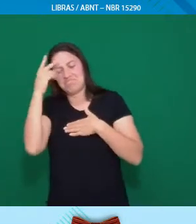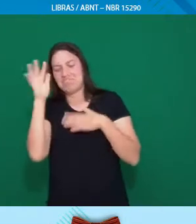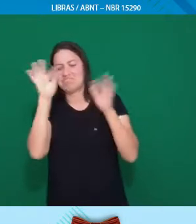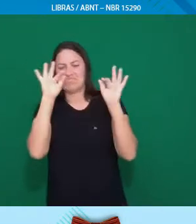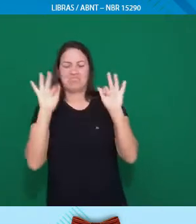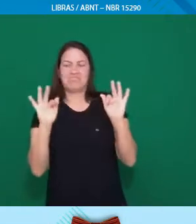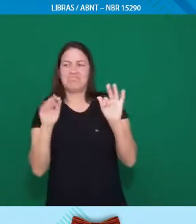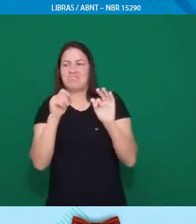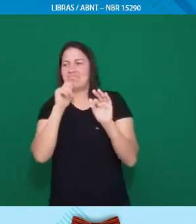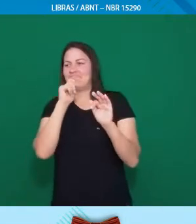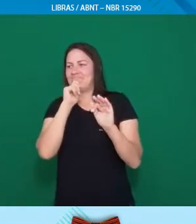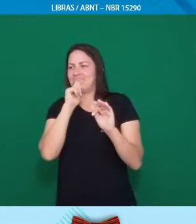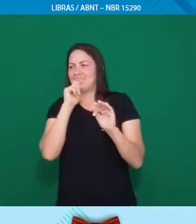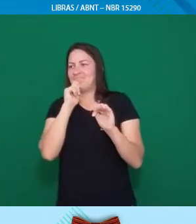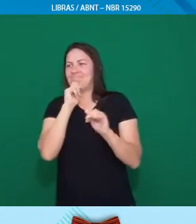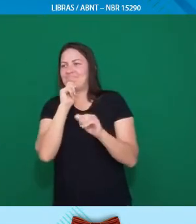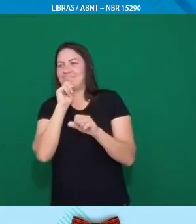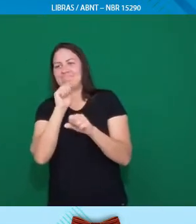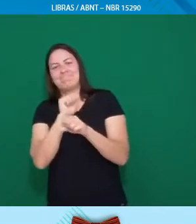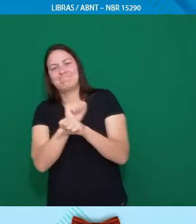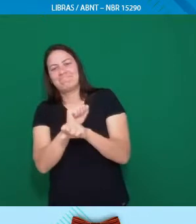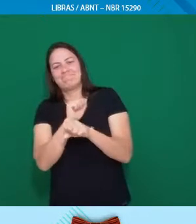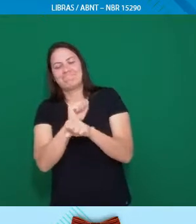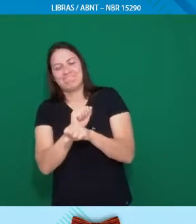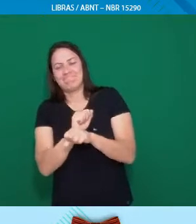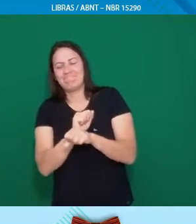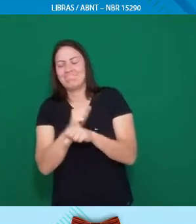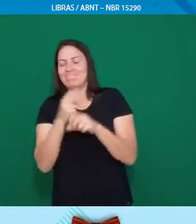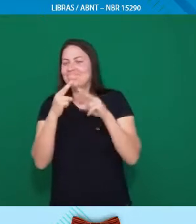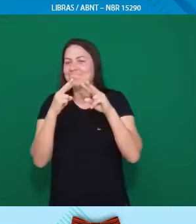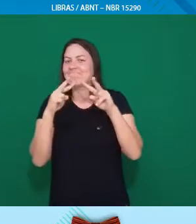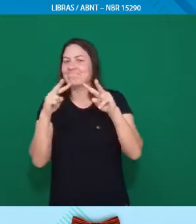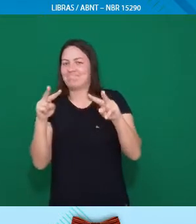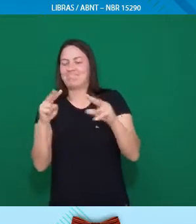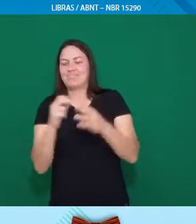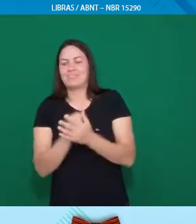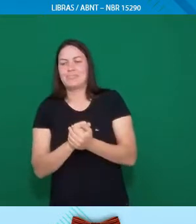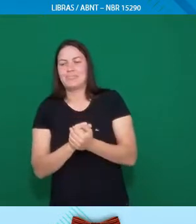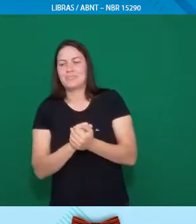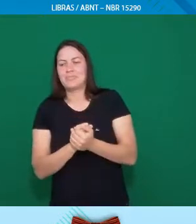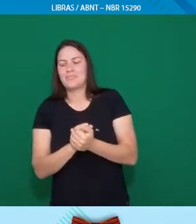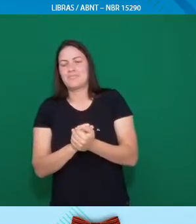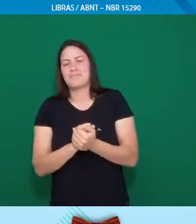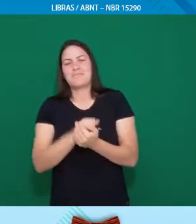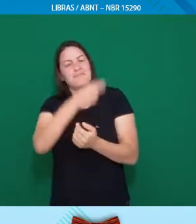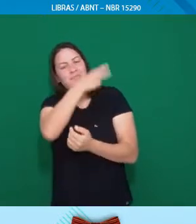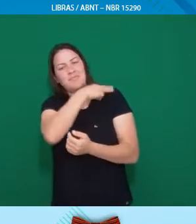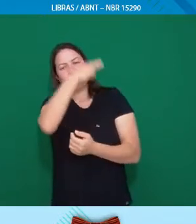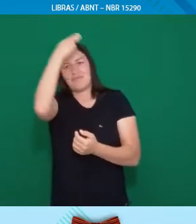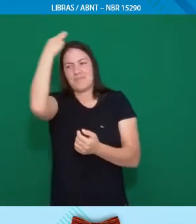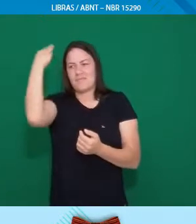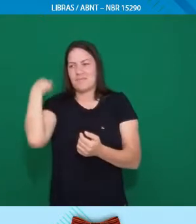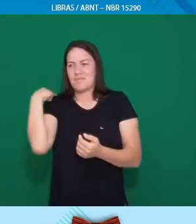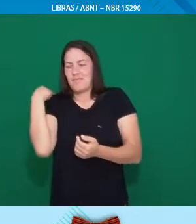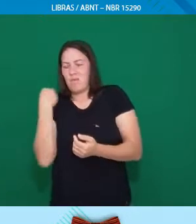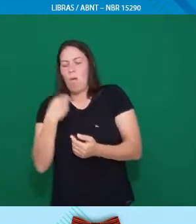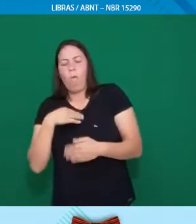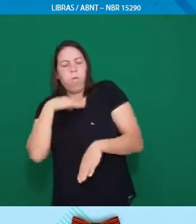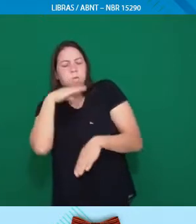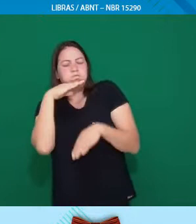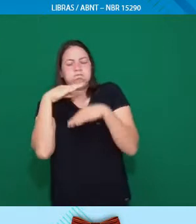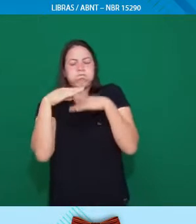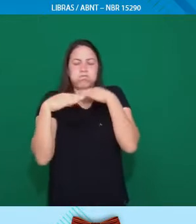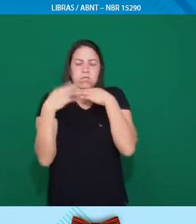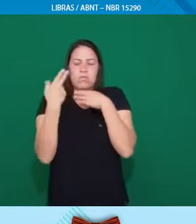infelizmente até agora o nosso viram continua fechado então cerveja que o samba um bairro bastante populoso